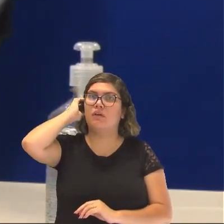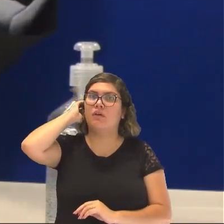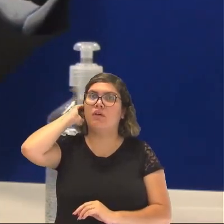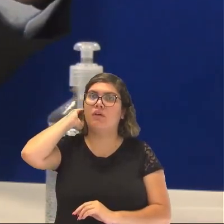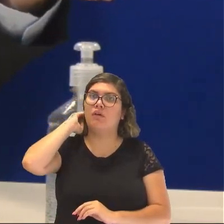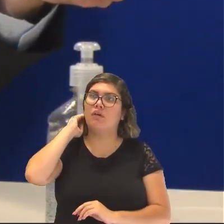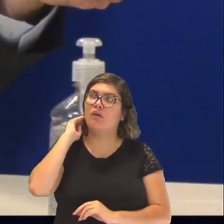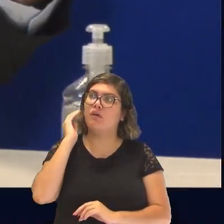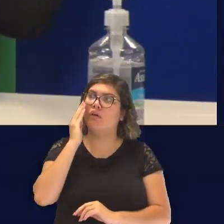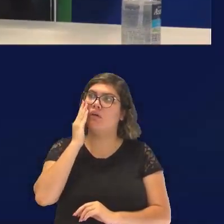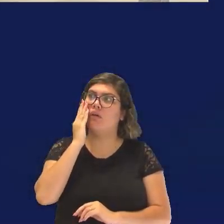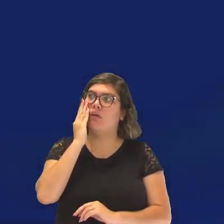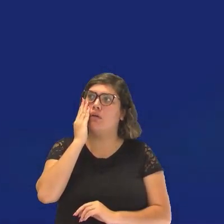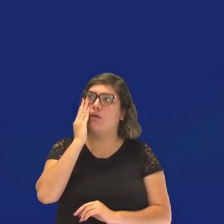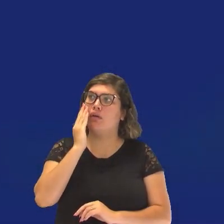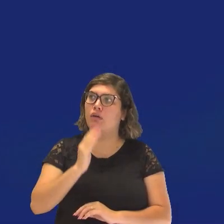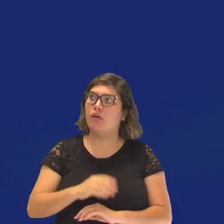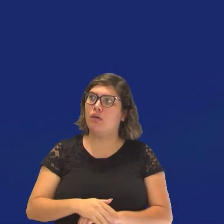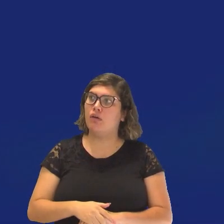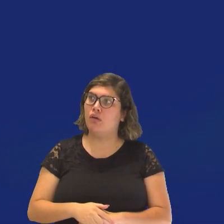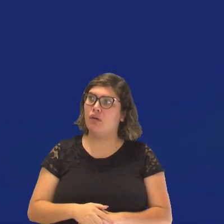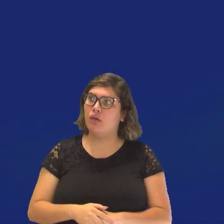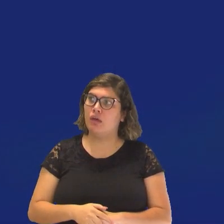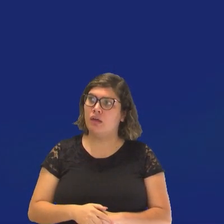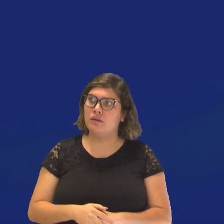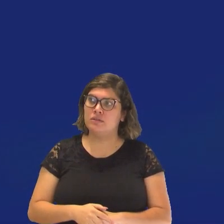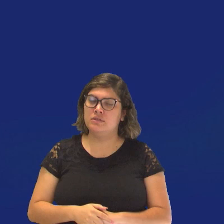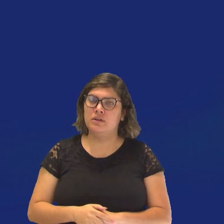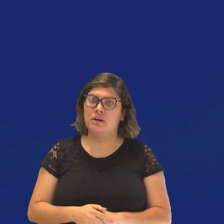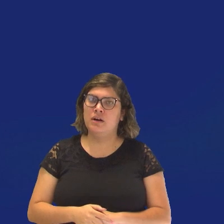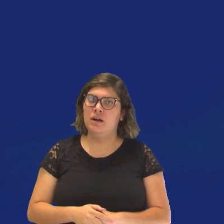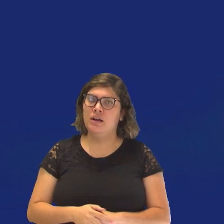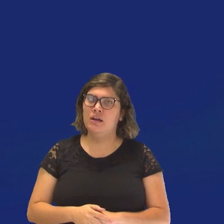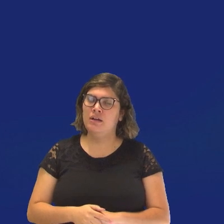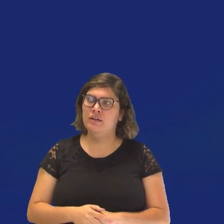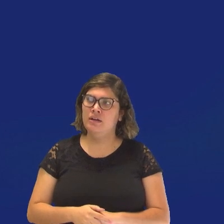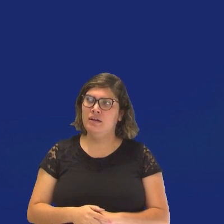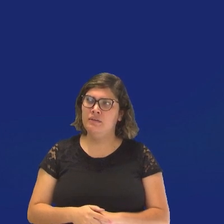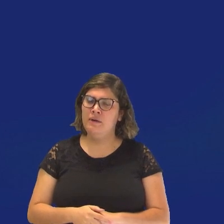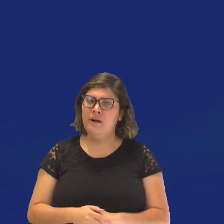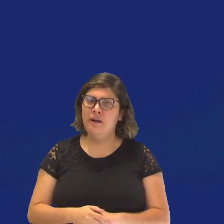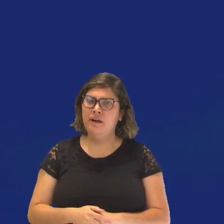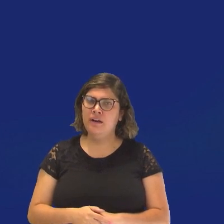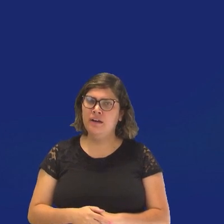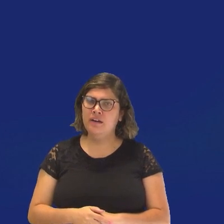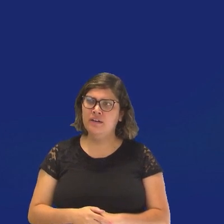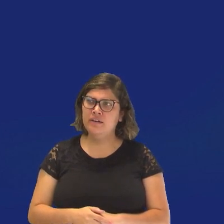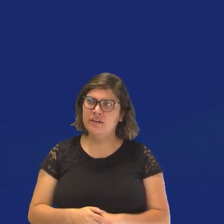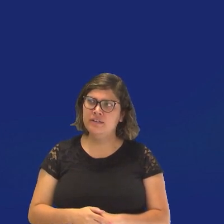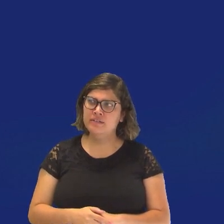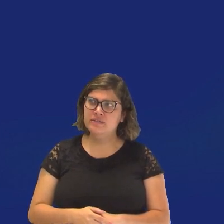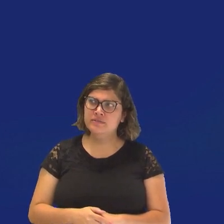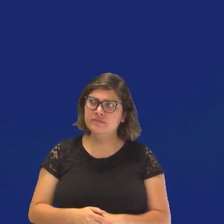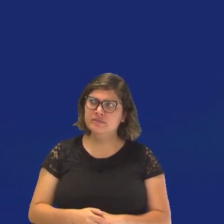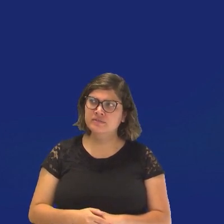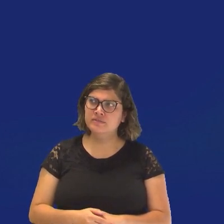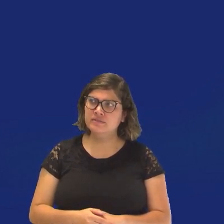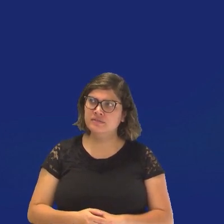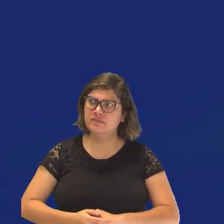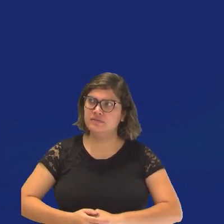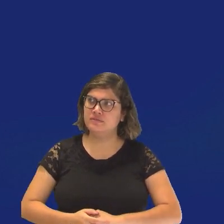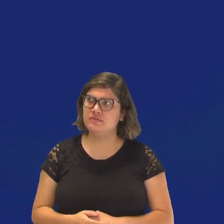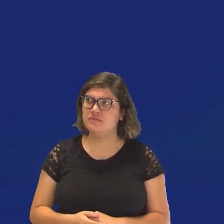Para onde que aponta, Anthony? Aí, pronto. Opa, muito rápido. Está com delay.